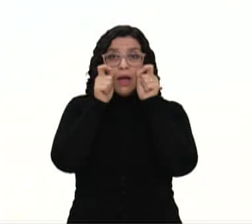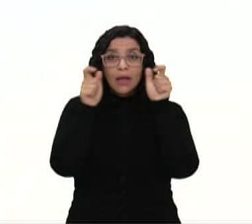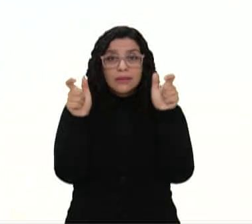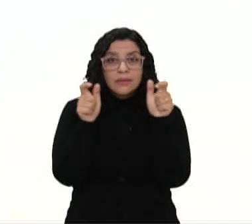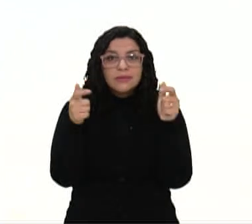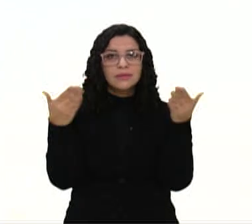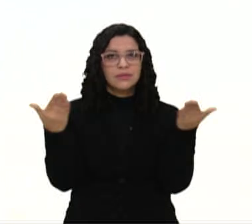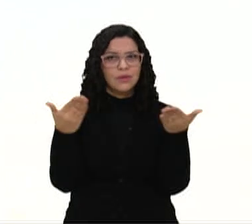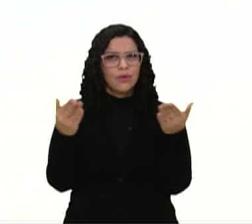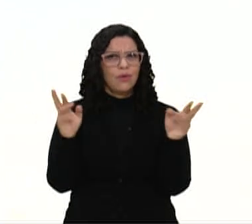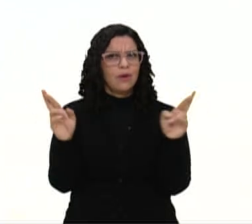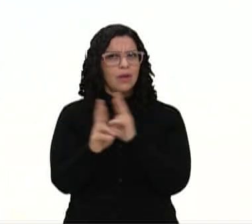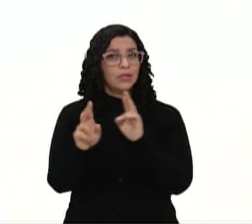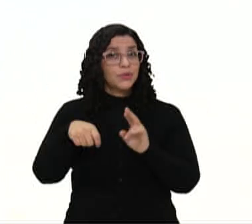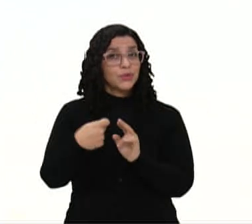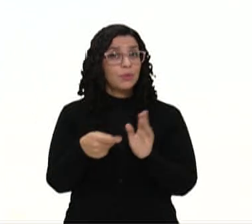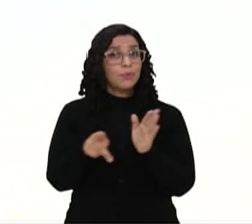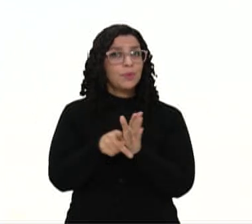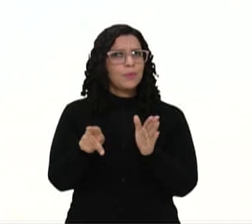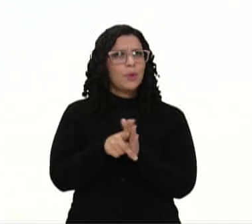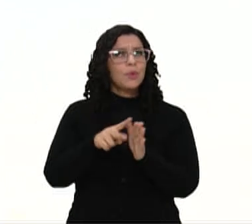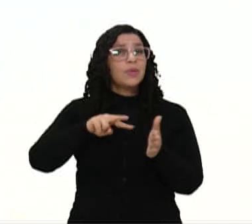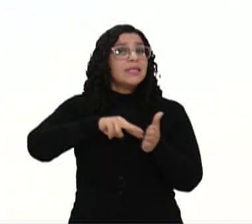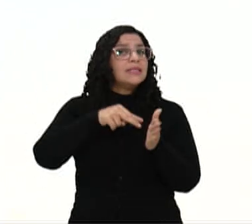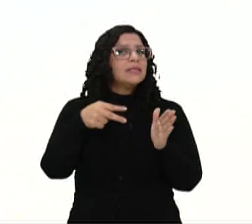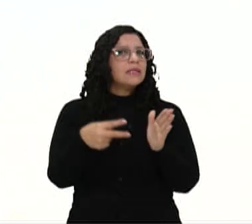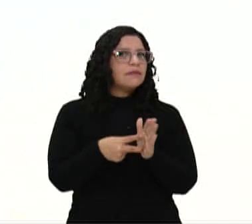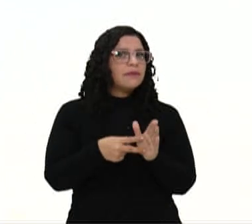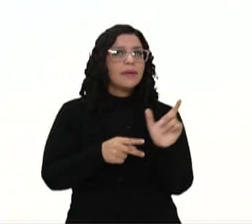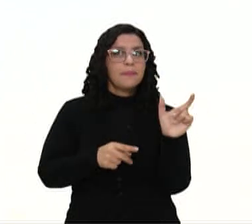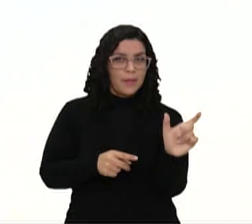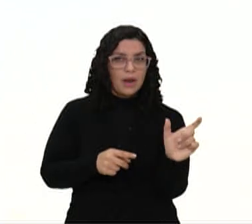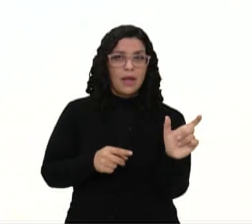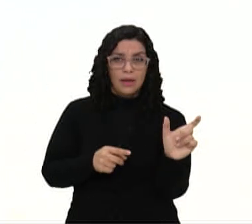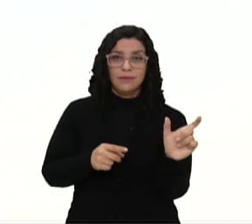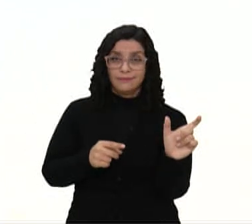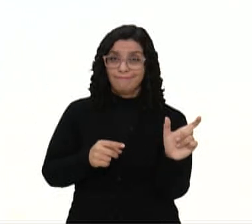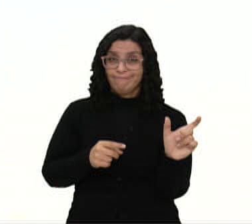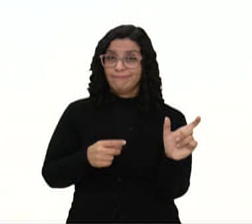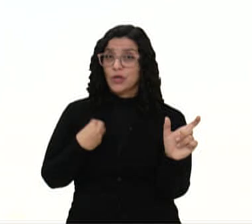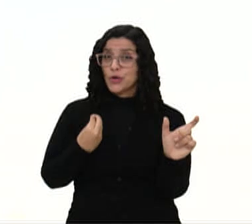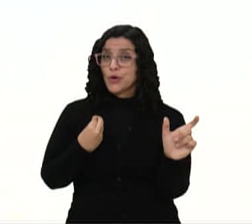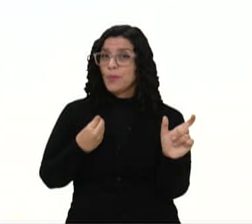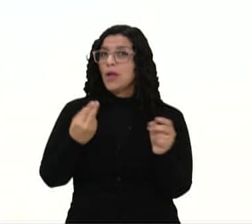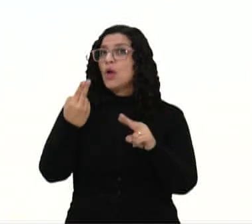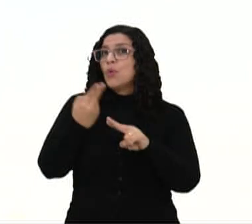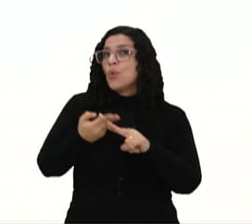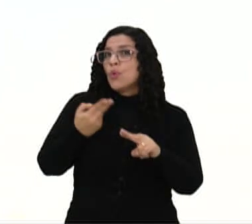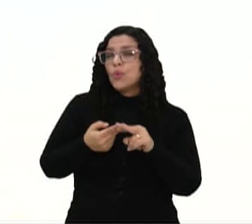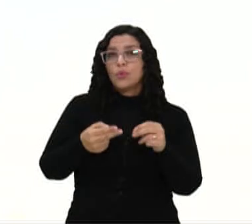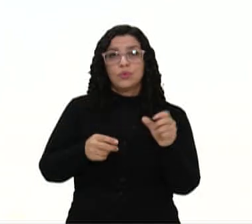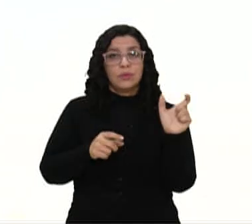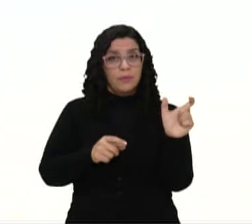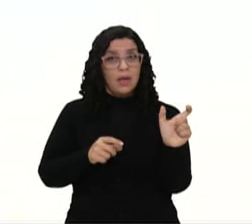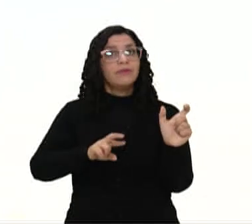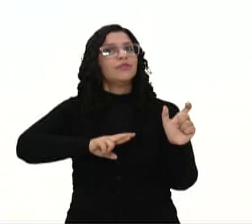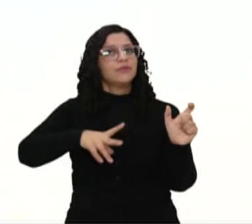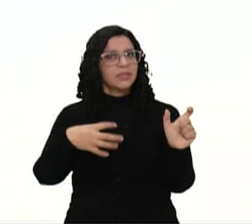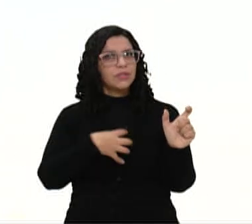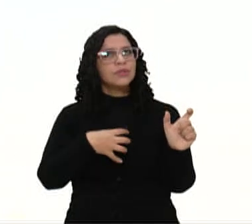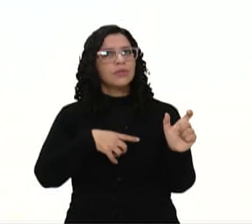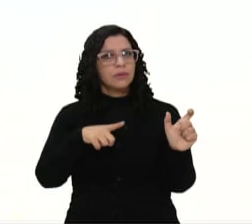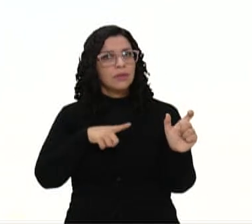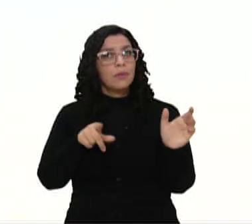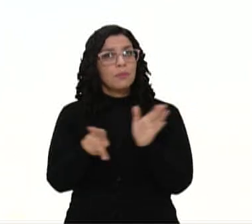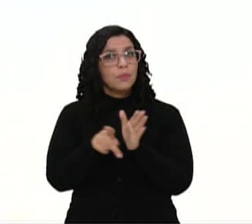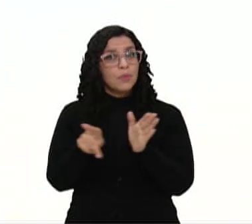atenção, relacionado à questão de sentido das palavras, a circunstância que as palavras são empregadas. Isso faz uma grande diferença